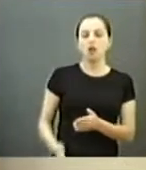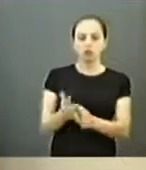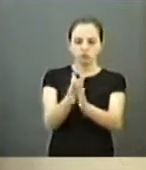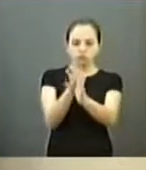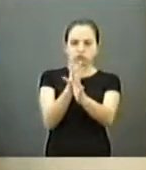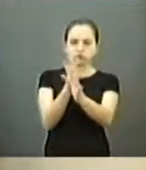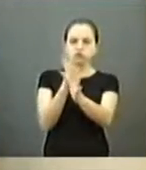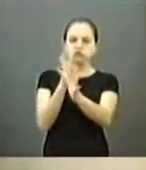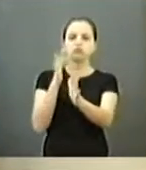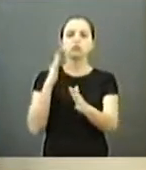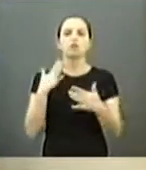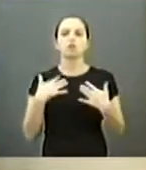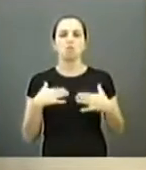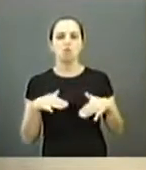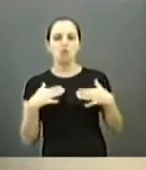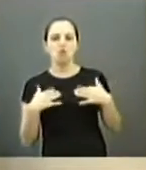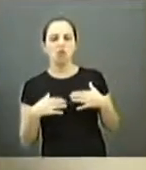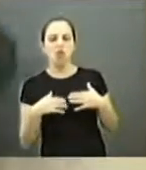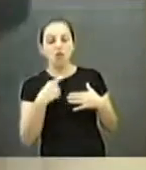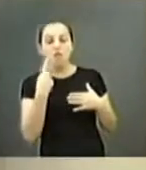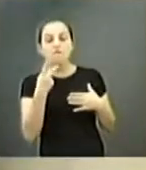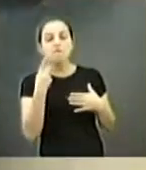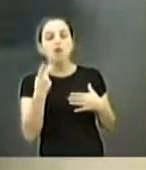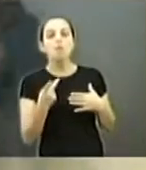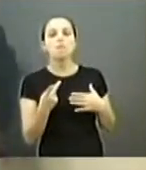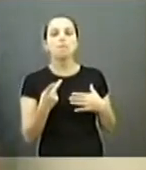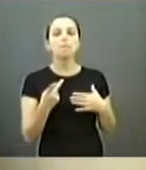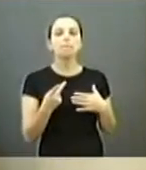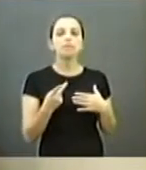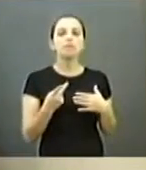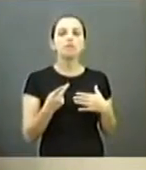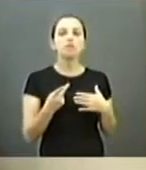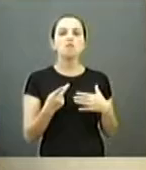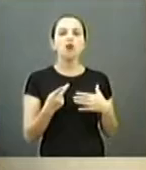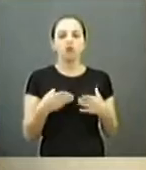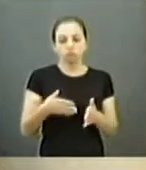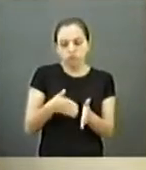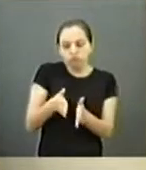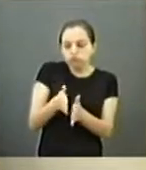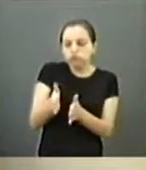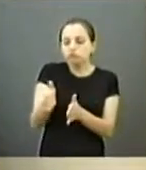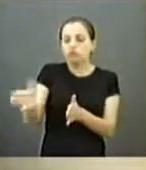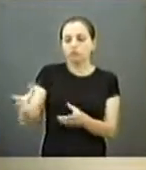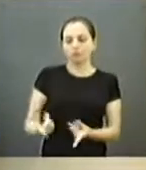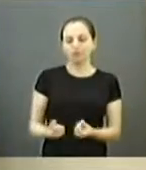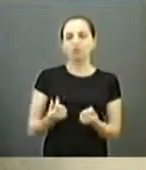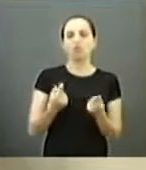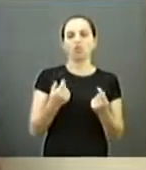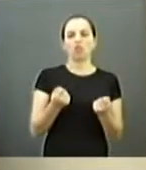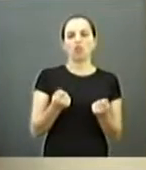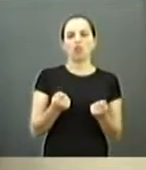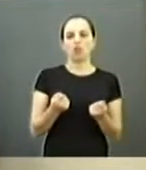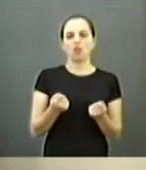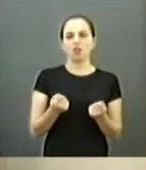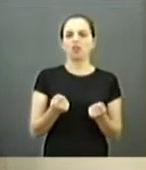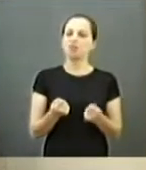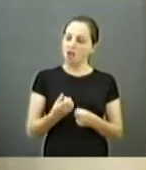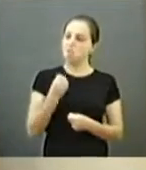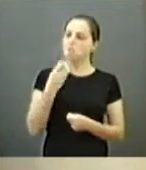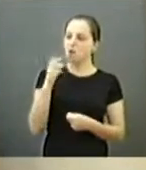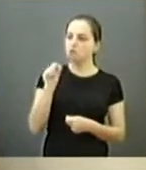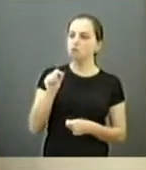espera, e aí vem alguém e fala que estão desviando a verba para a prótese dela. Você acha que é bom para o emocional?